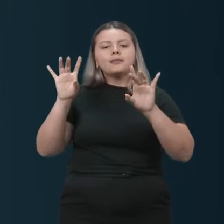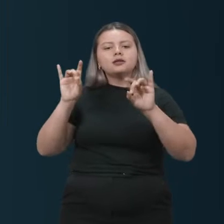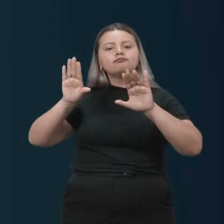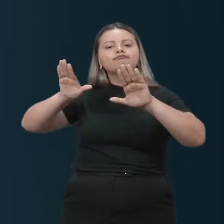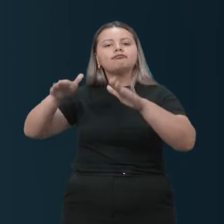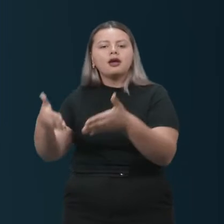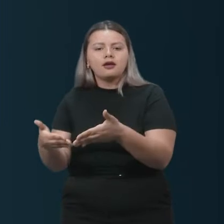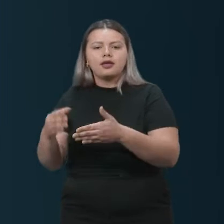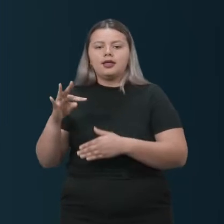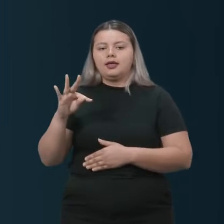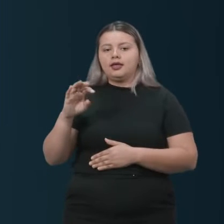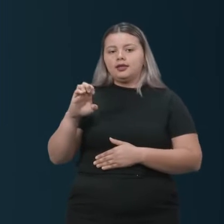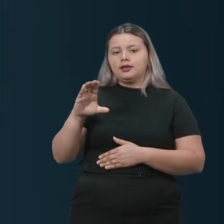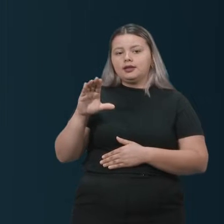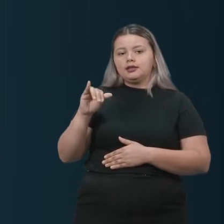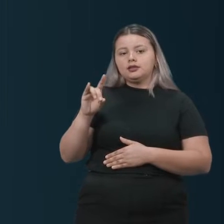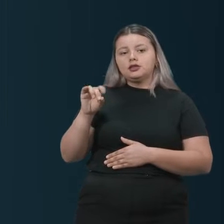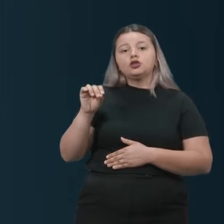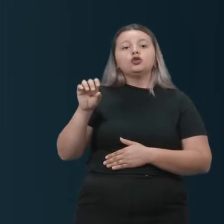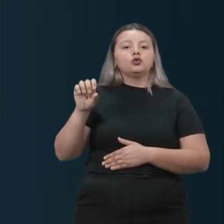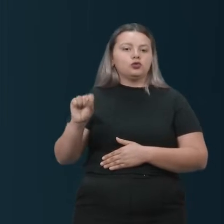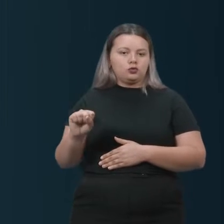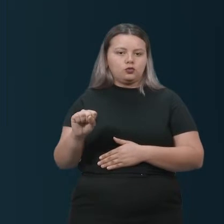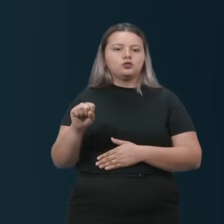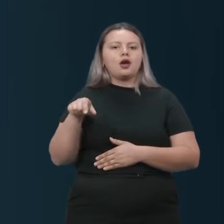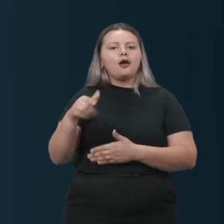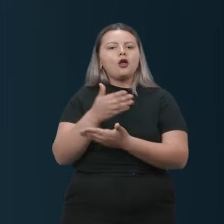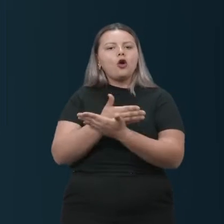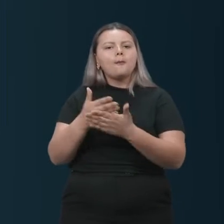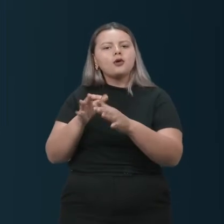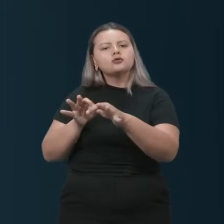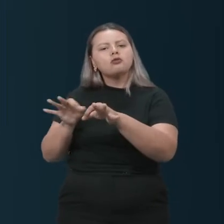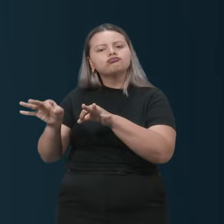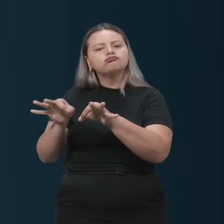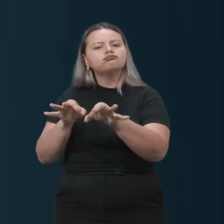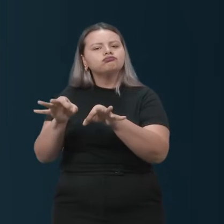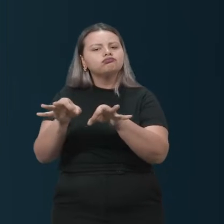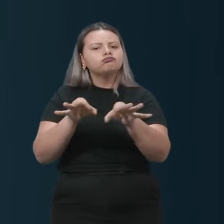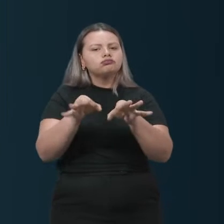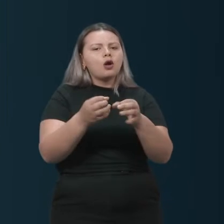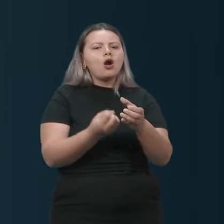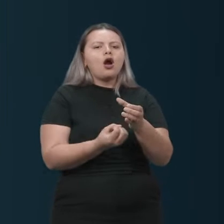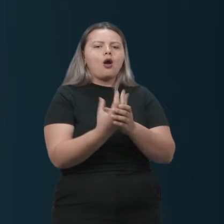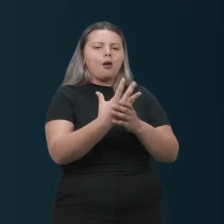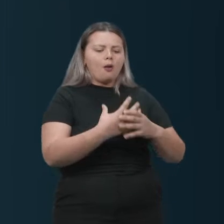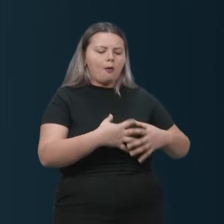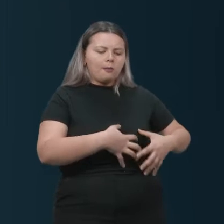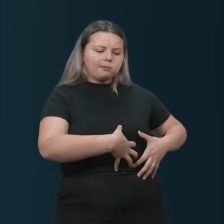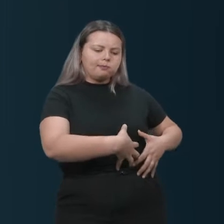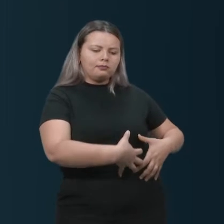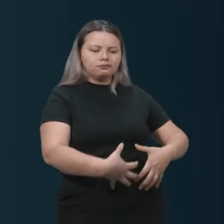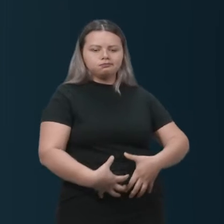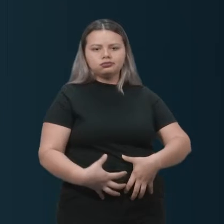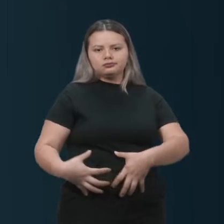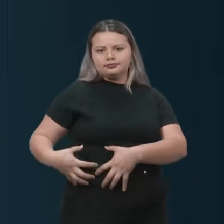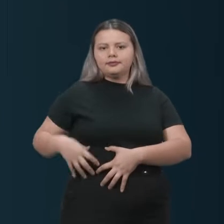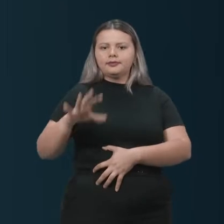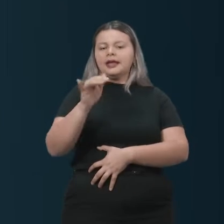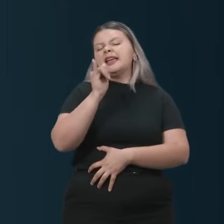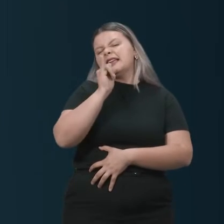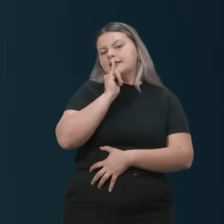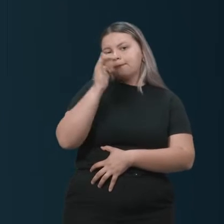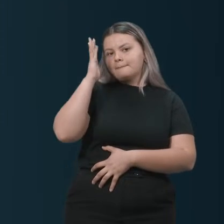específica. Tecidos similares tendem a se organizar formando órgãos. Então, quando a gente pensa,